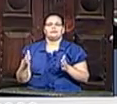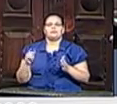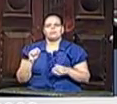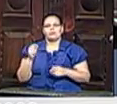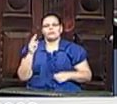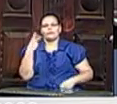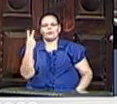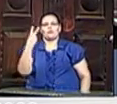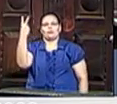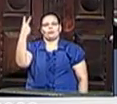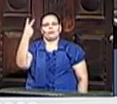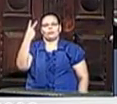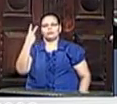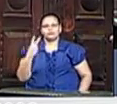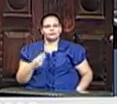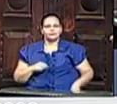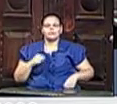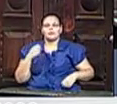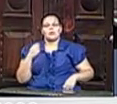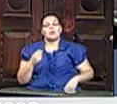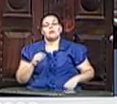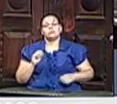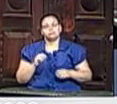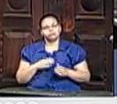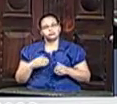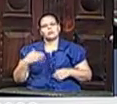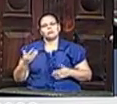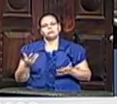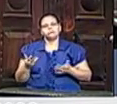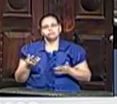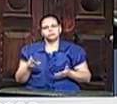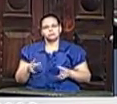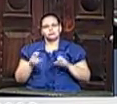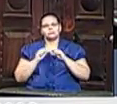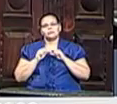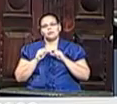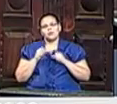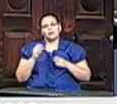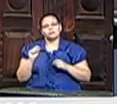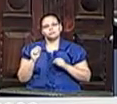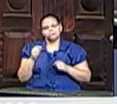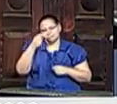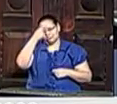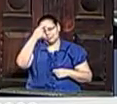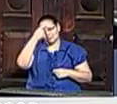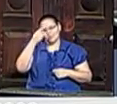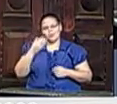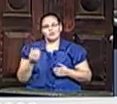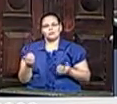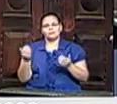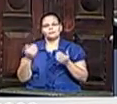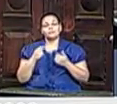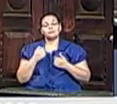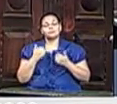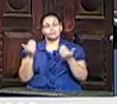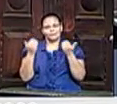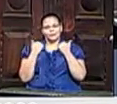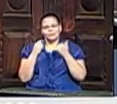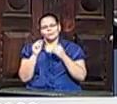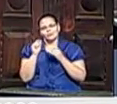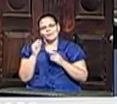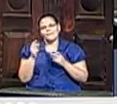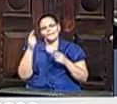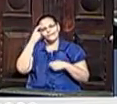seus valores, estão na fase de consolidação de princípios que vão pautar a sua conduta social, que estão começando